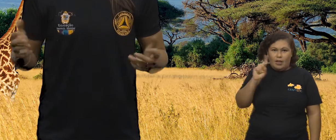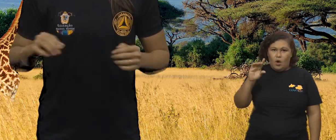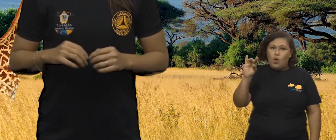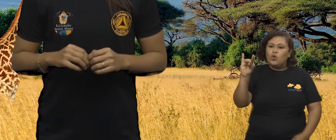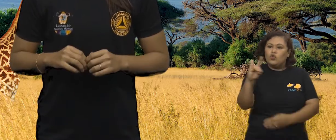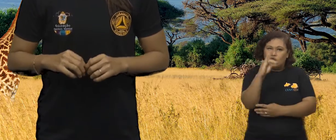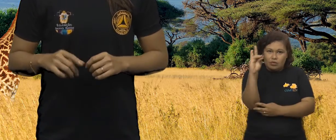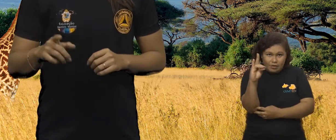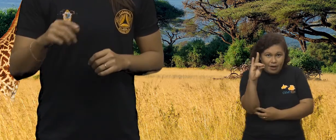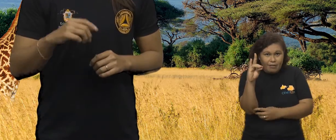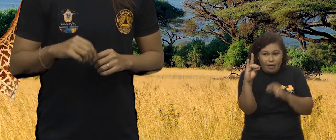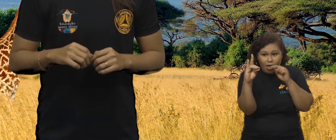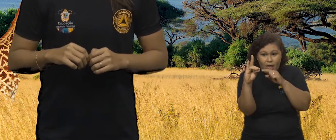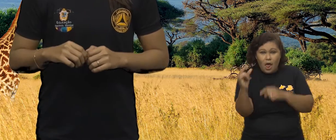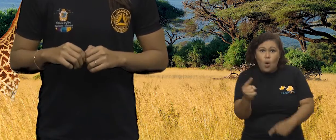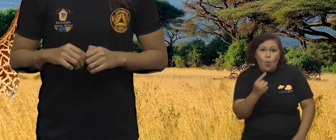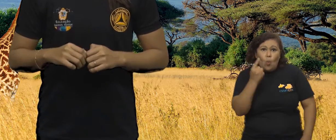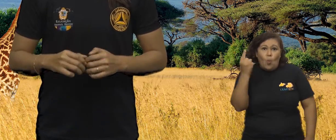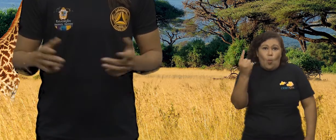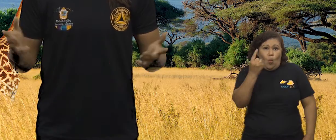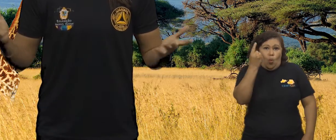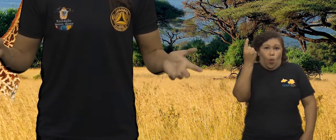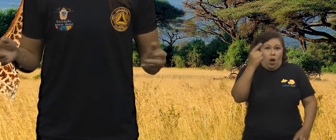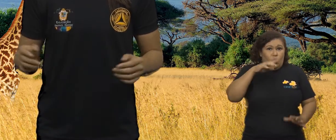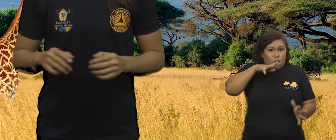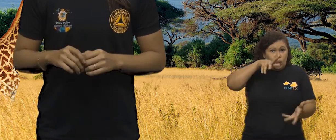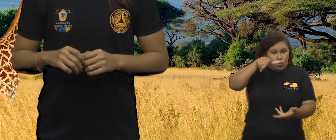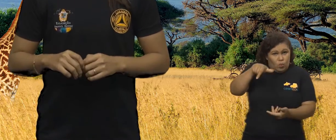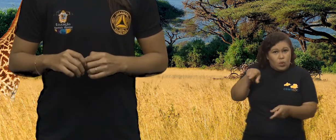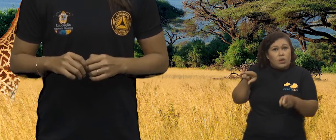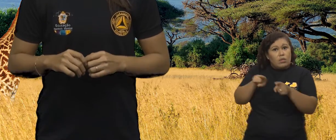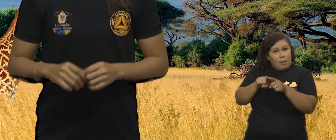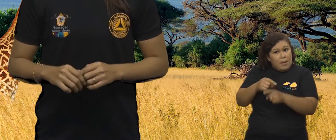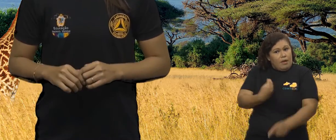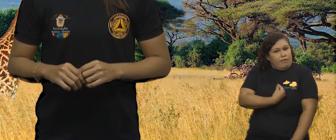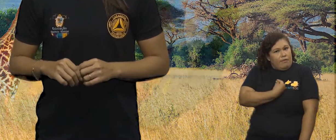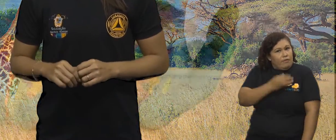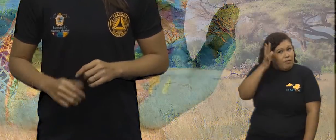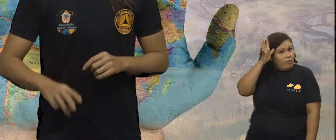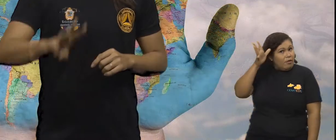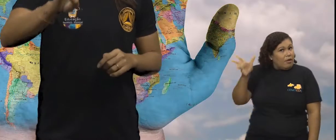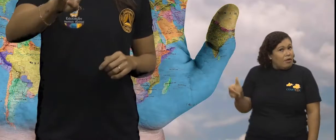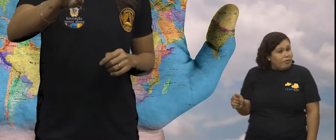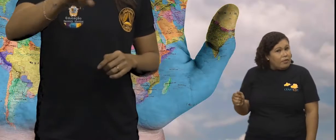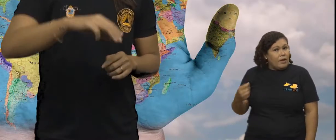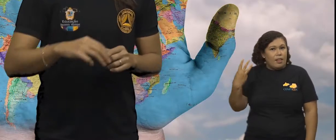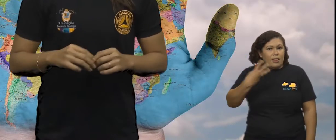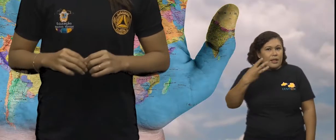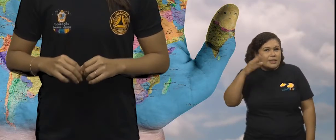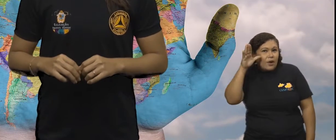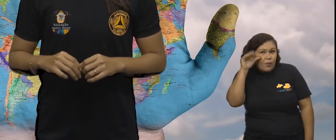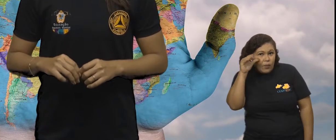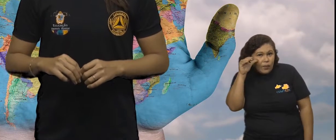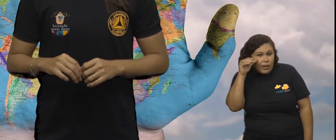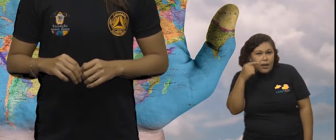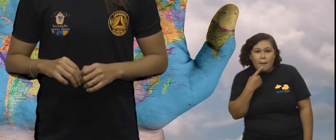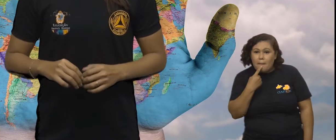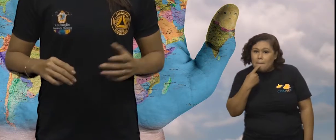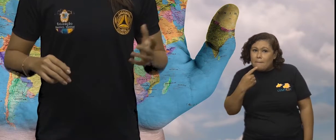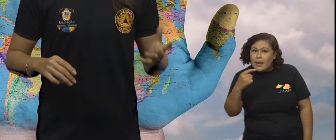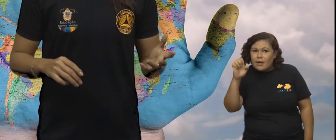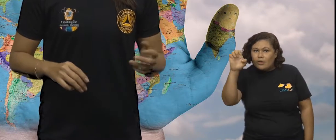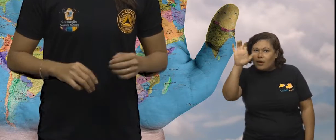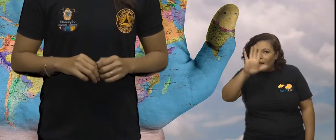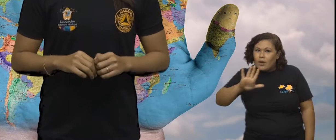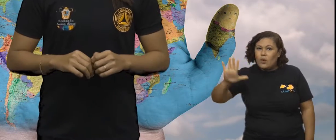mais alto do mundo, também pode ser encontrada em grandes populações pelas terras africanas. Terceiro, pertinho da Europa.